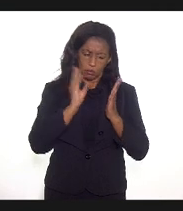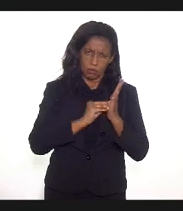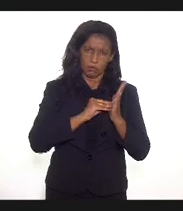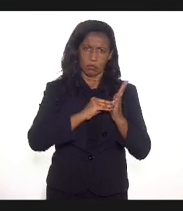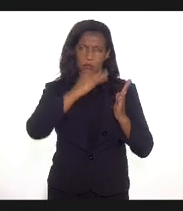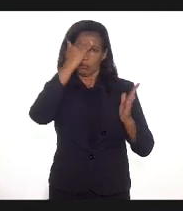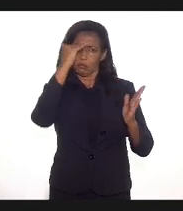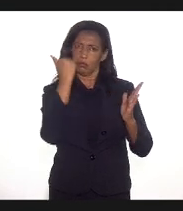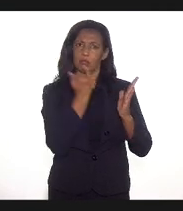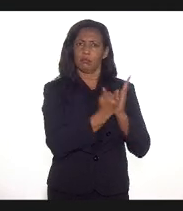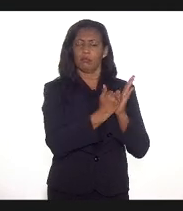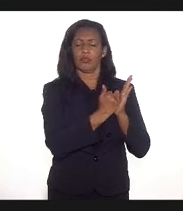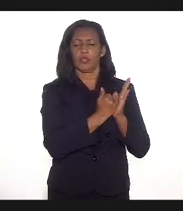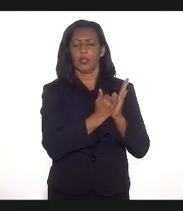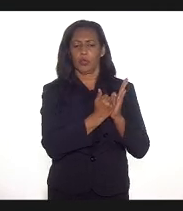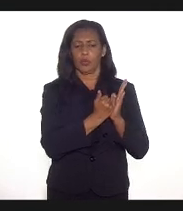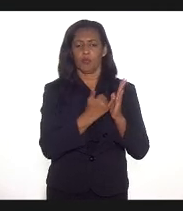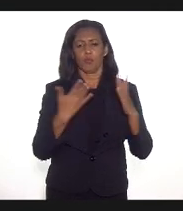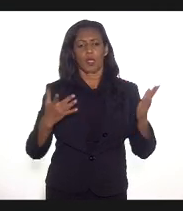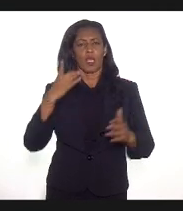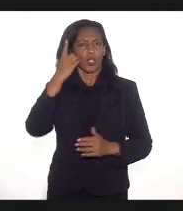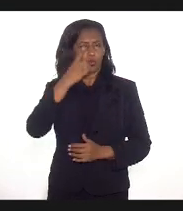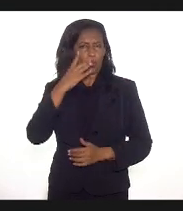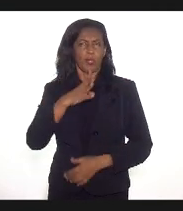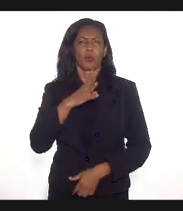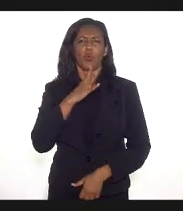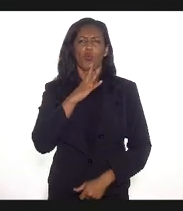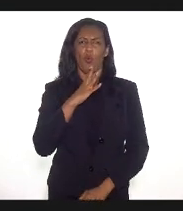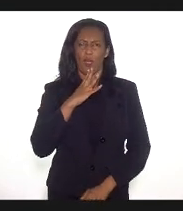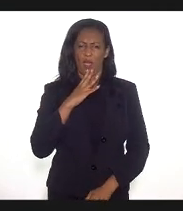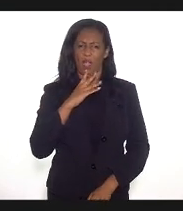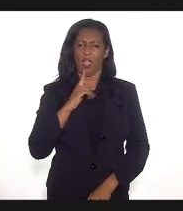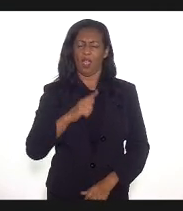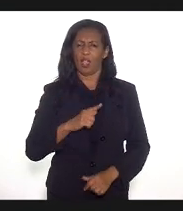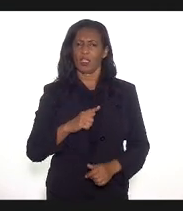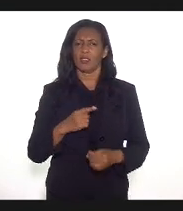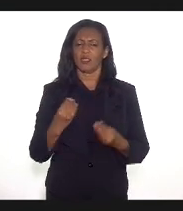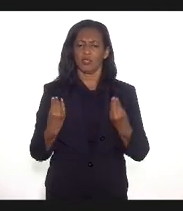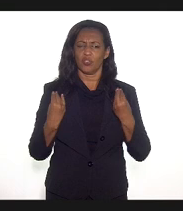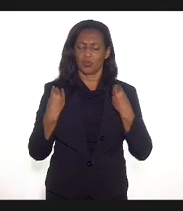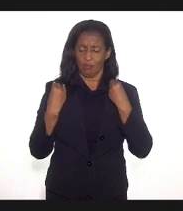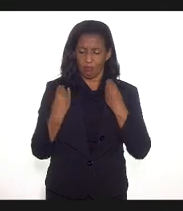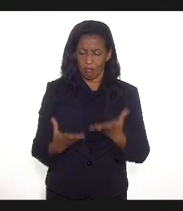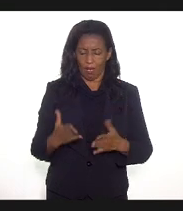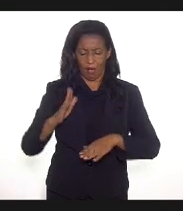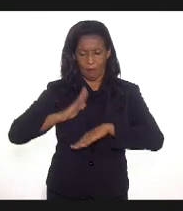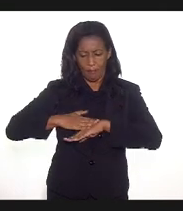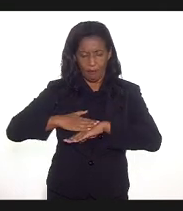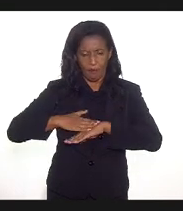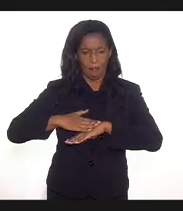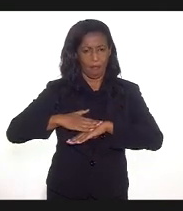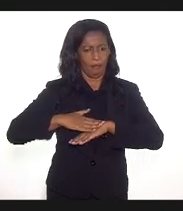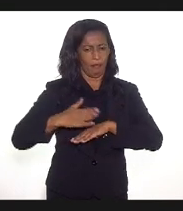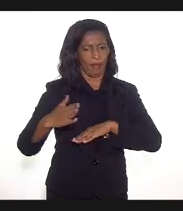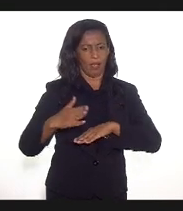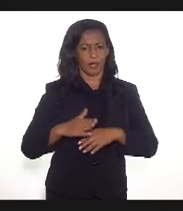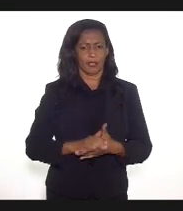mais, e aí os deputados conhecem bem isso, quer dizer, de dar mais